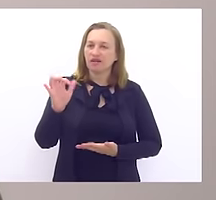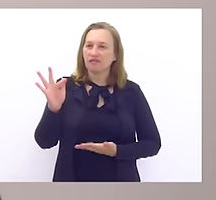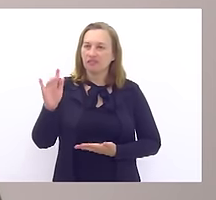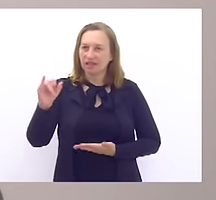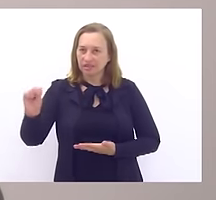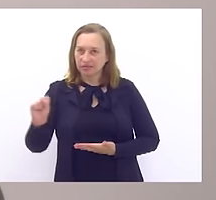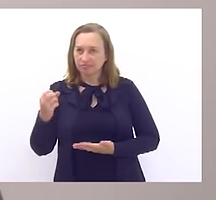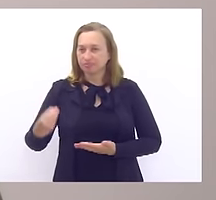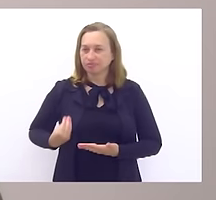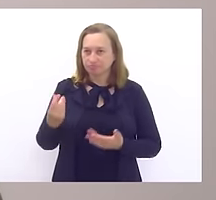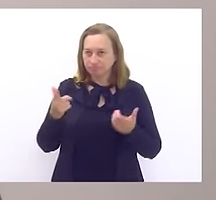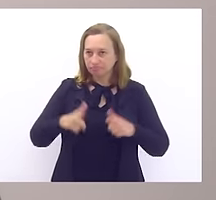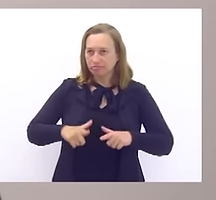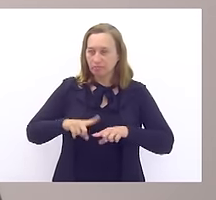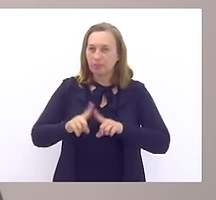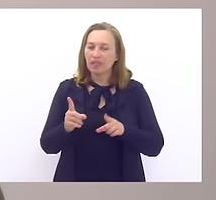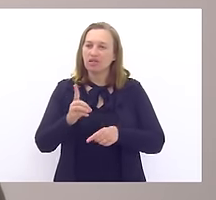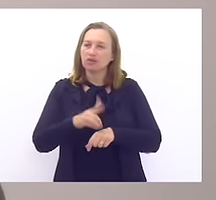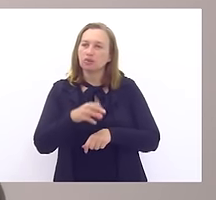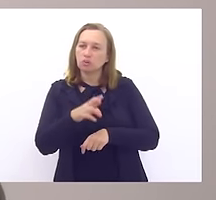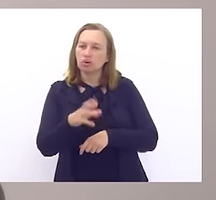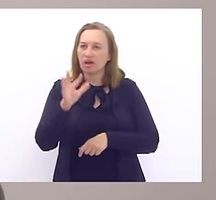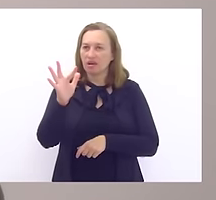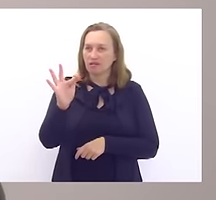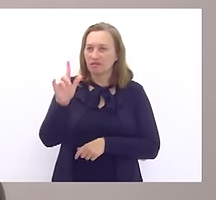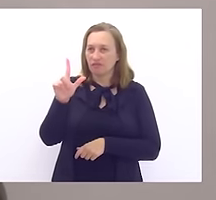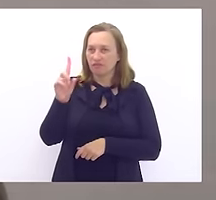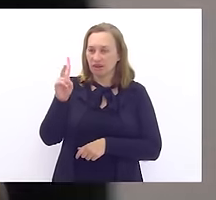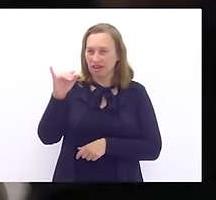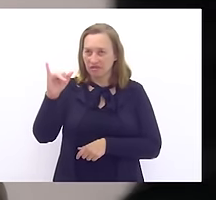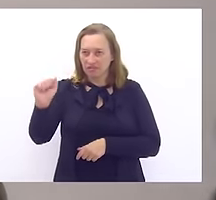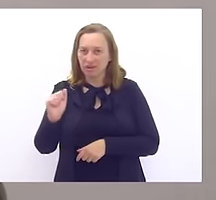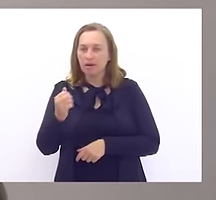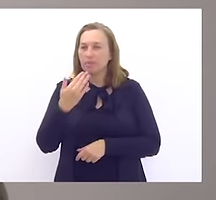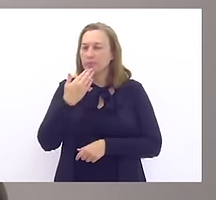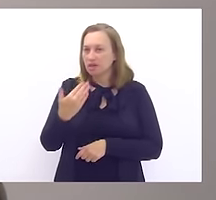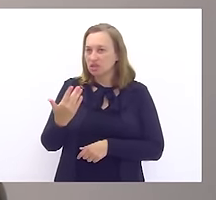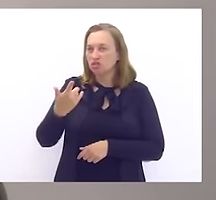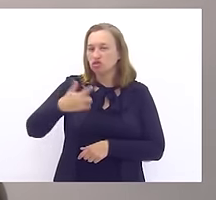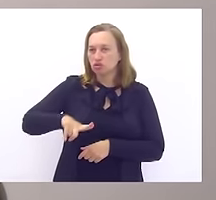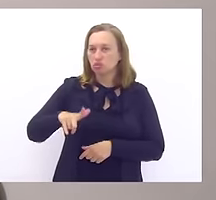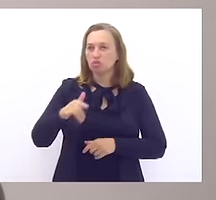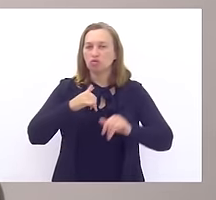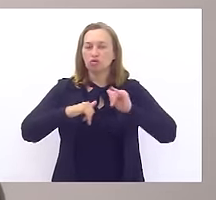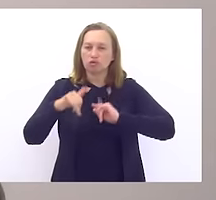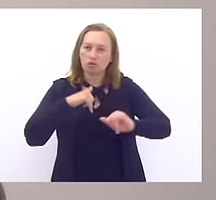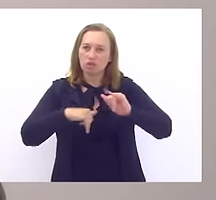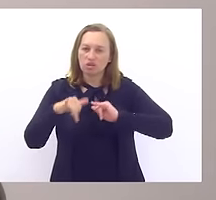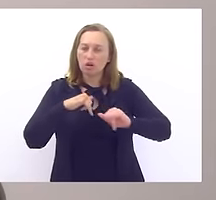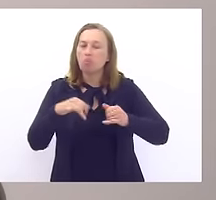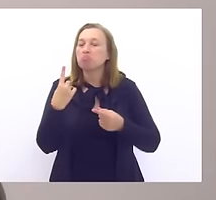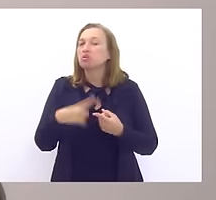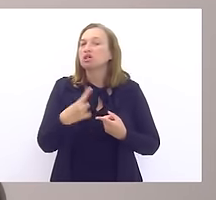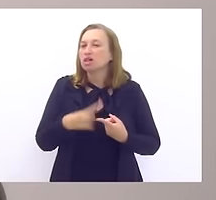mas Doutora Flávia a gente gostaria que reintegrasse o pedido de informação porque